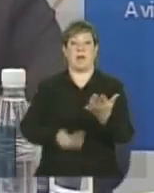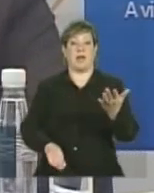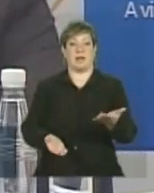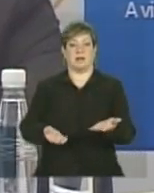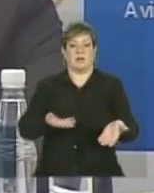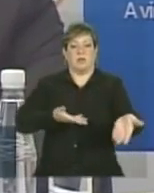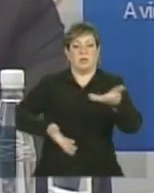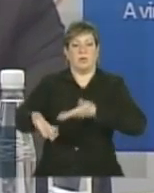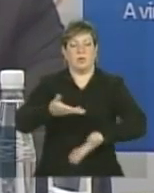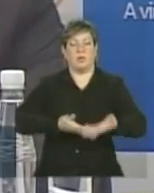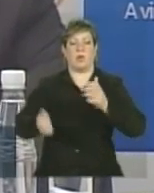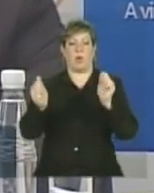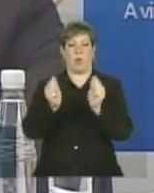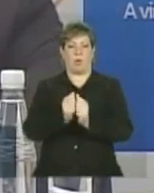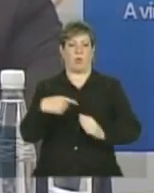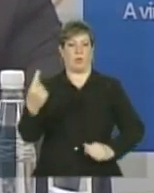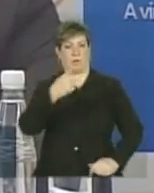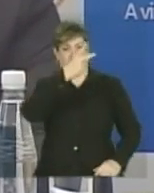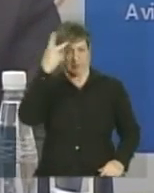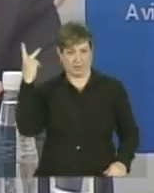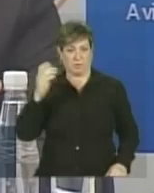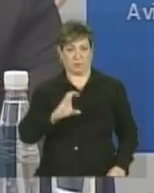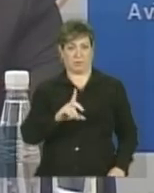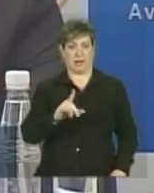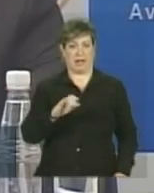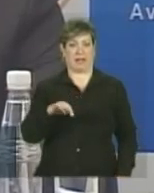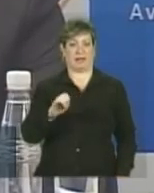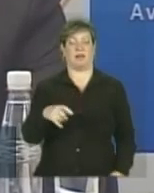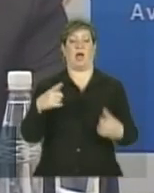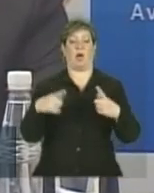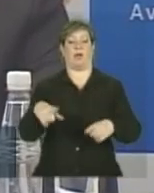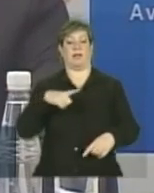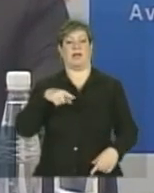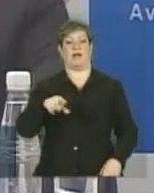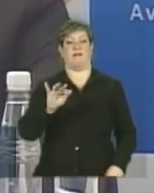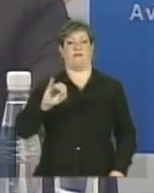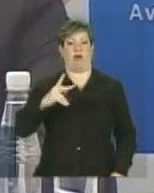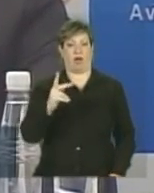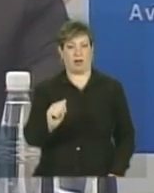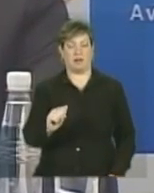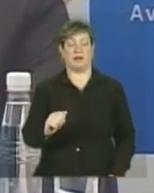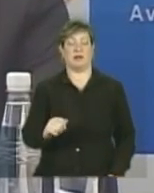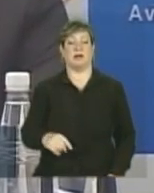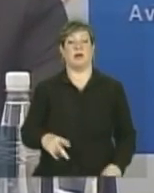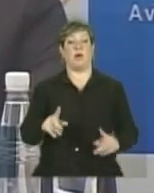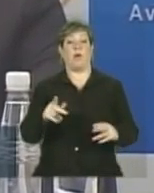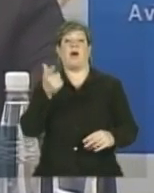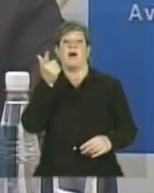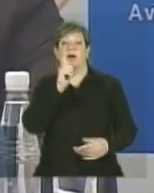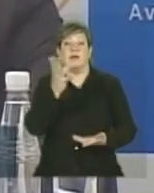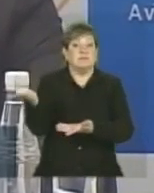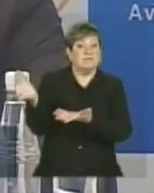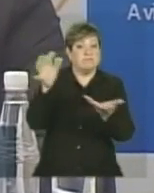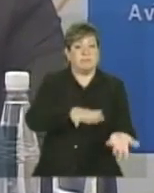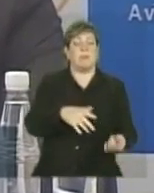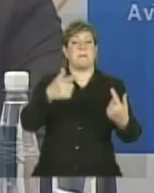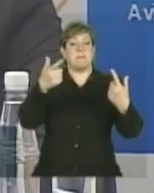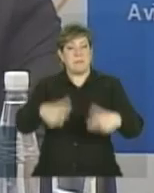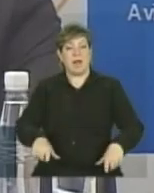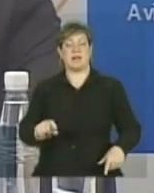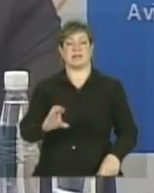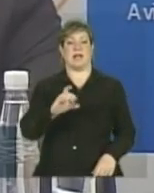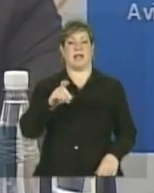hoje com seus clientes, onde você tem folha, para ganhar clientes onde você não tem,